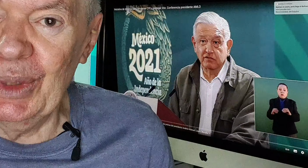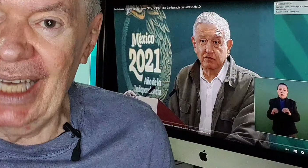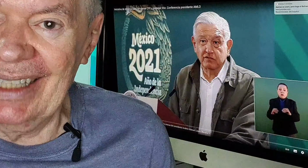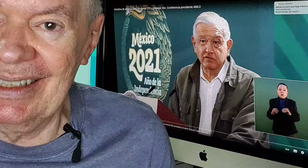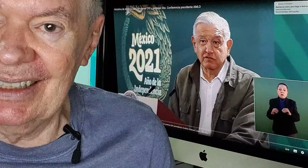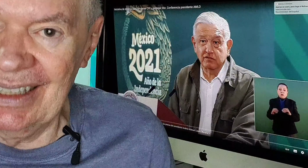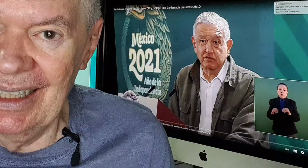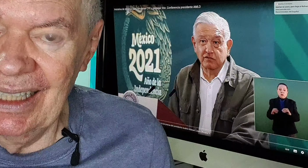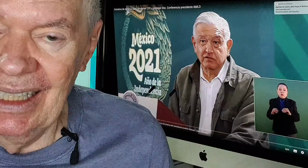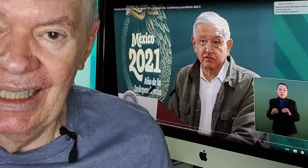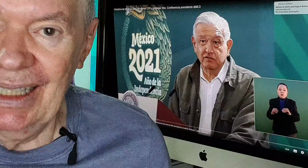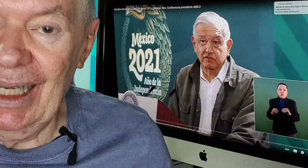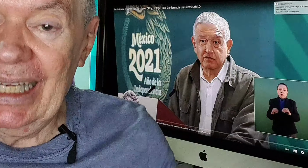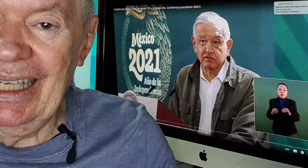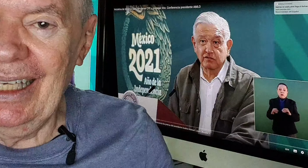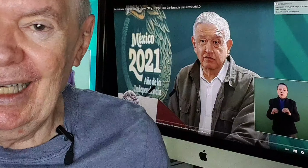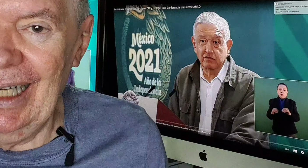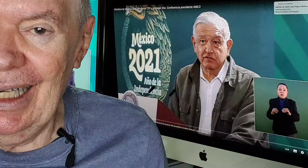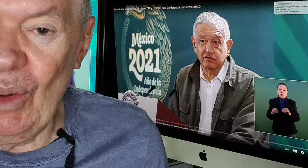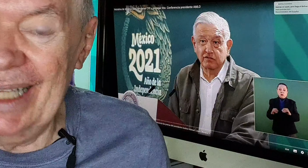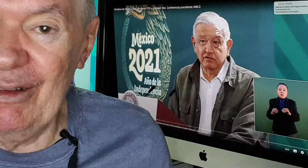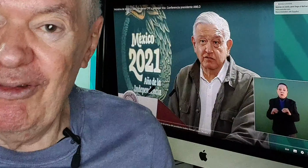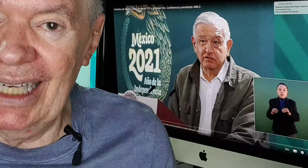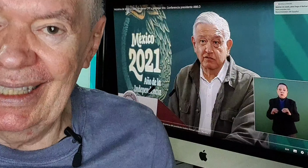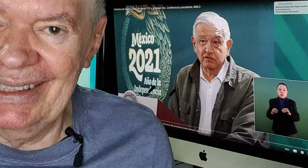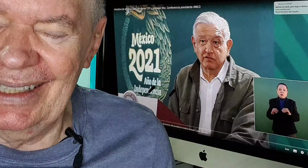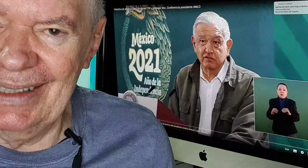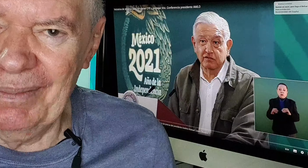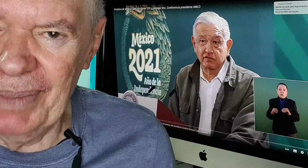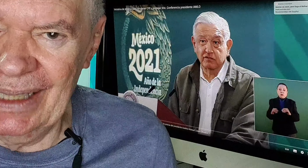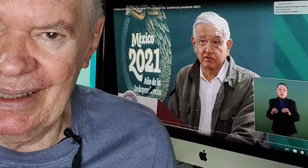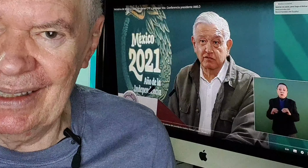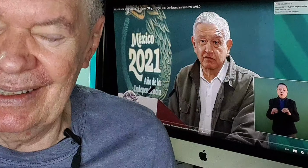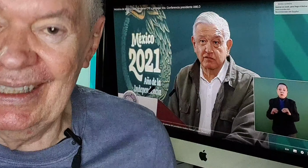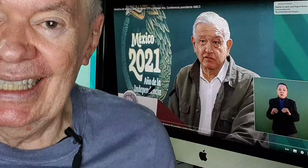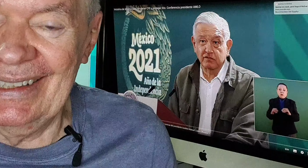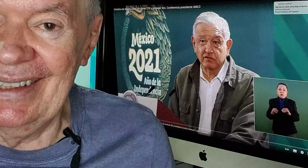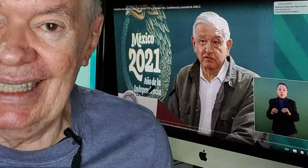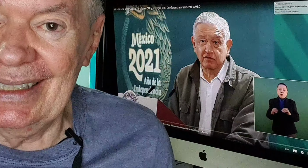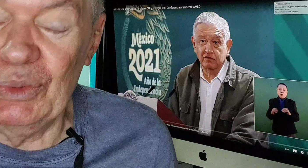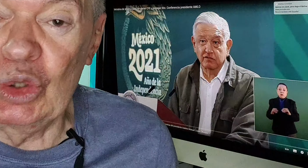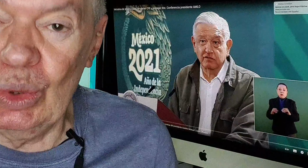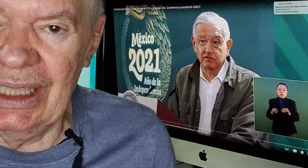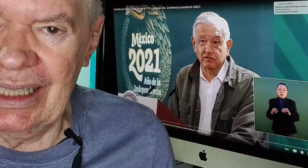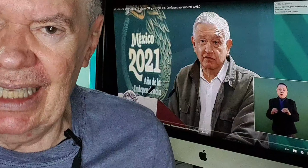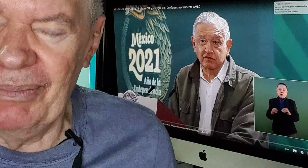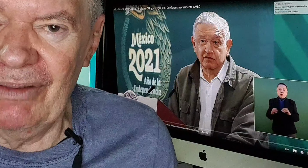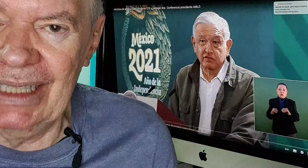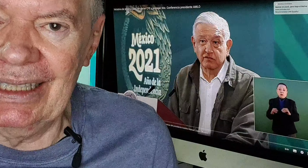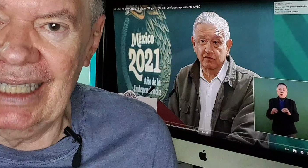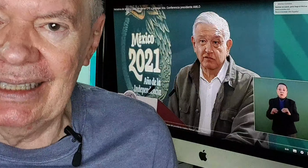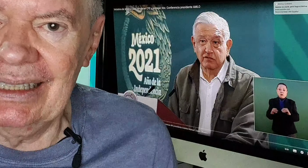estado do Texas, que a quase falência das empresas de eletricidade são todas